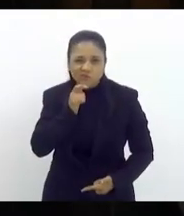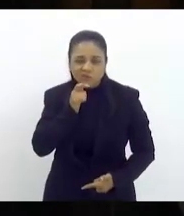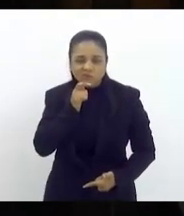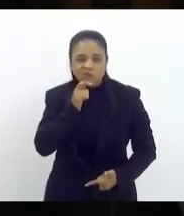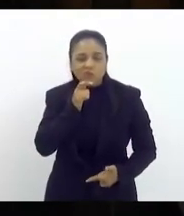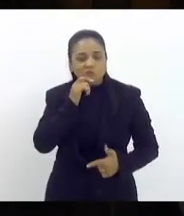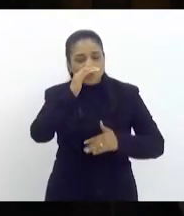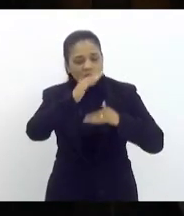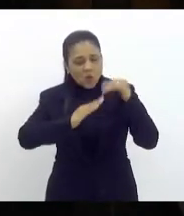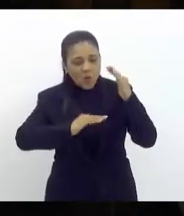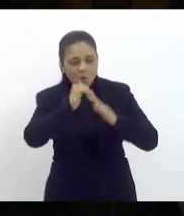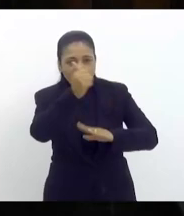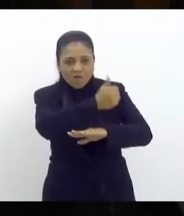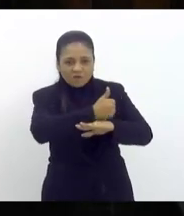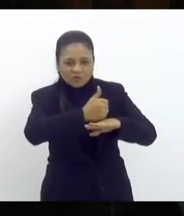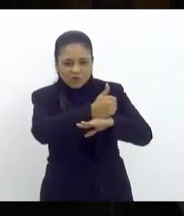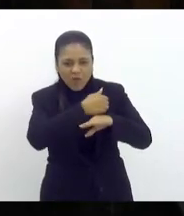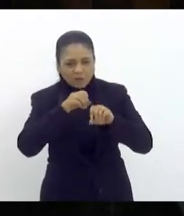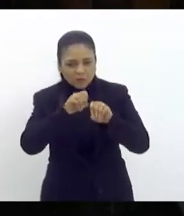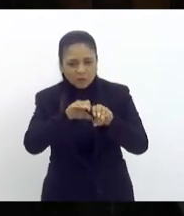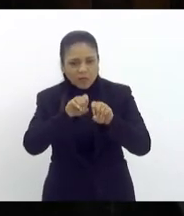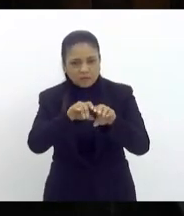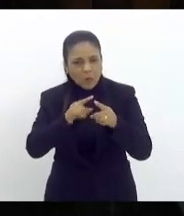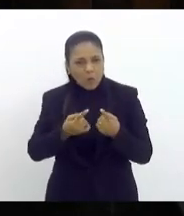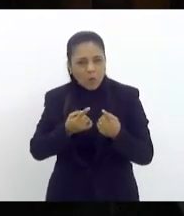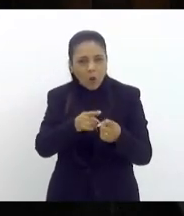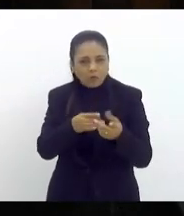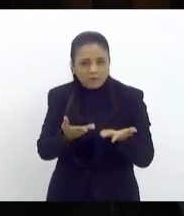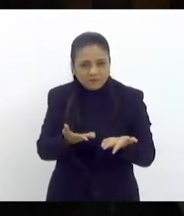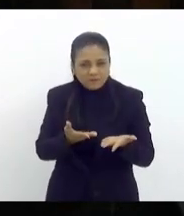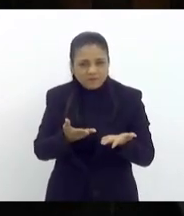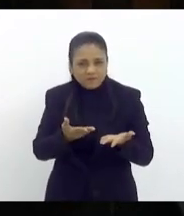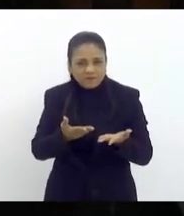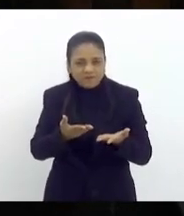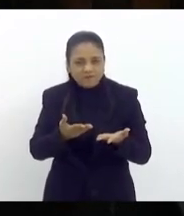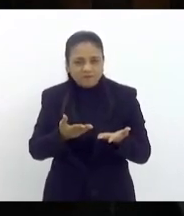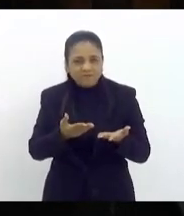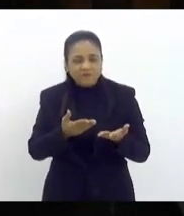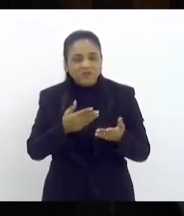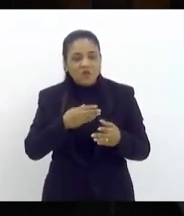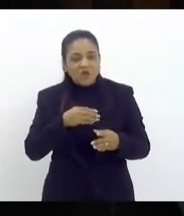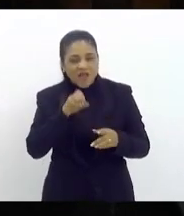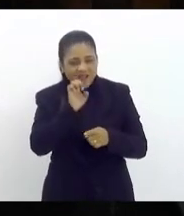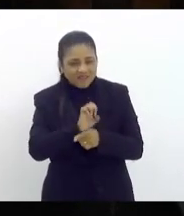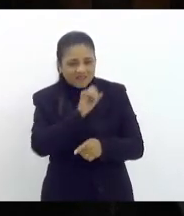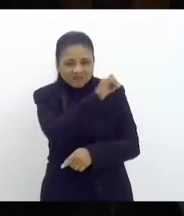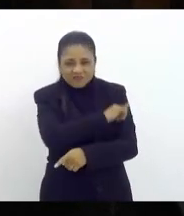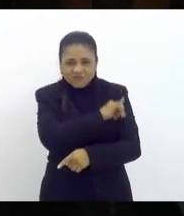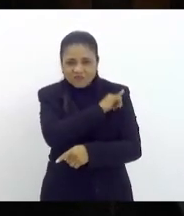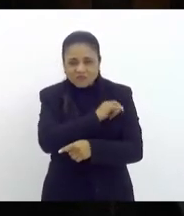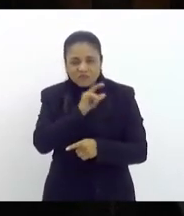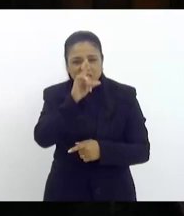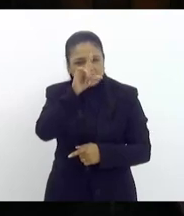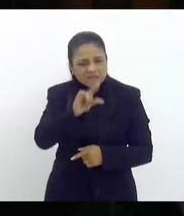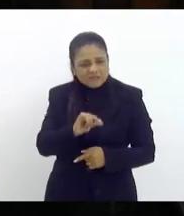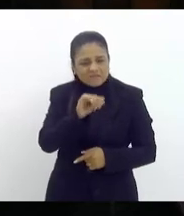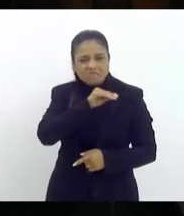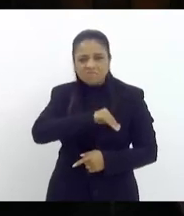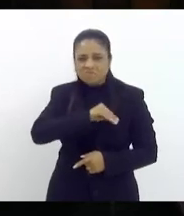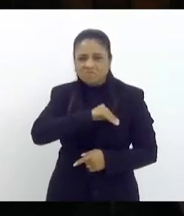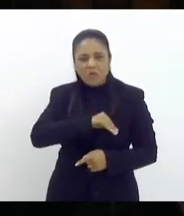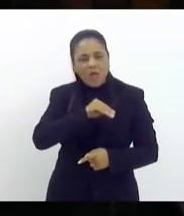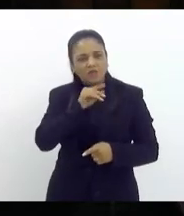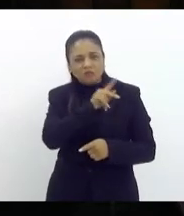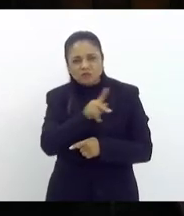profissionais da educação do estado do Rio de Janeiro o estado do de Janeiro paga os salários mais baixos do Brasil aos seus